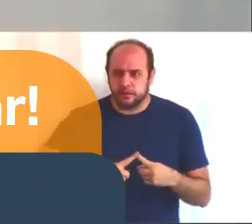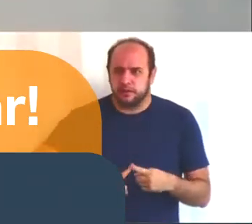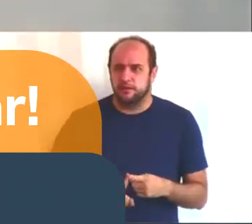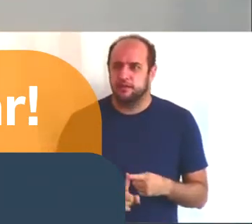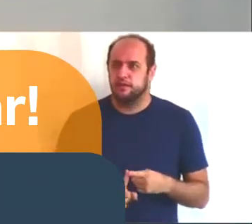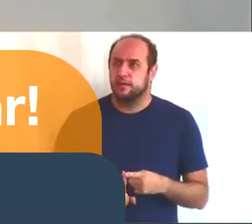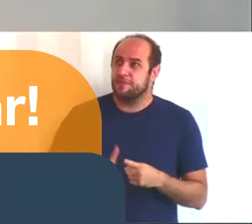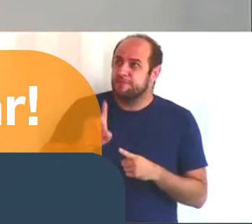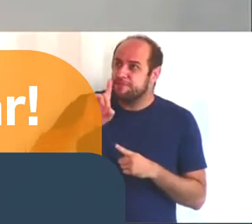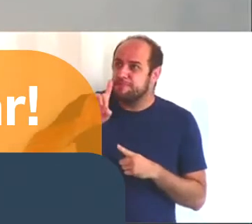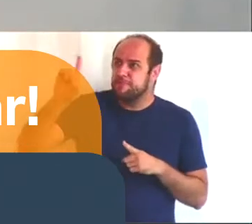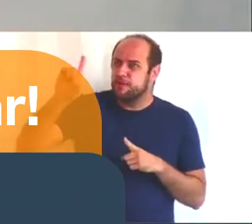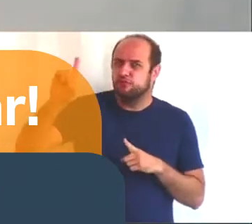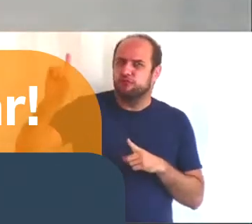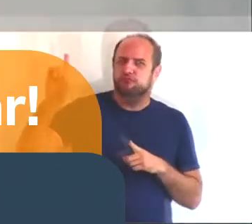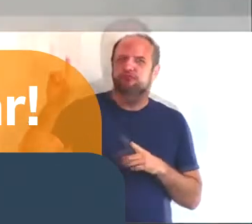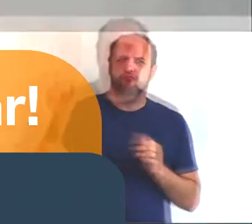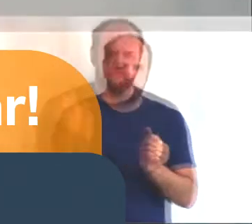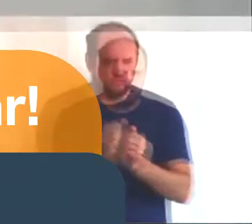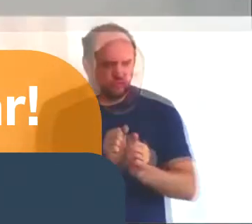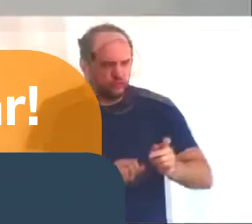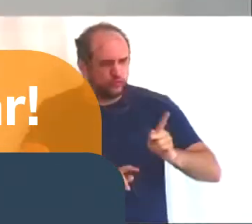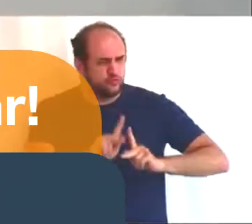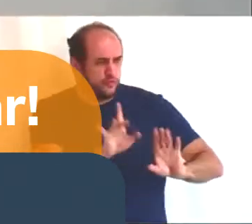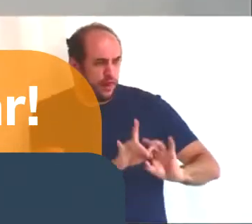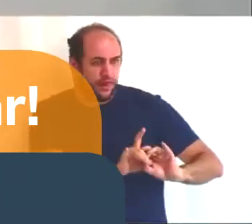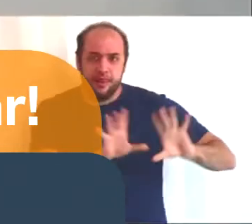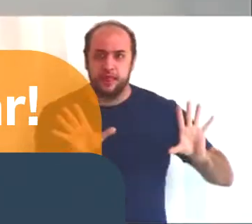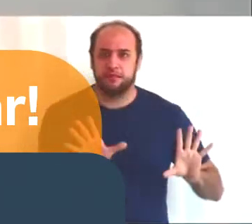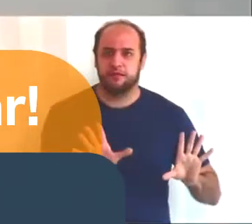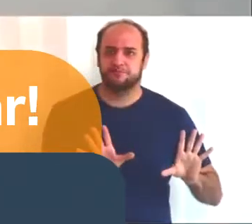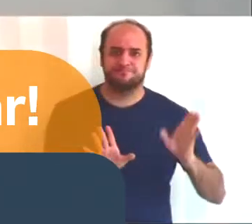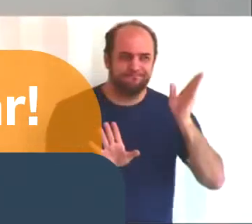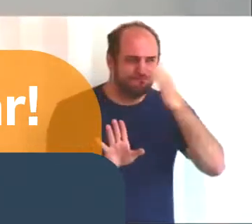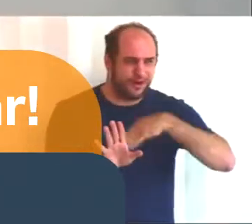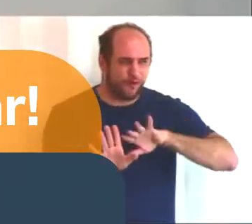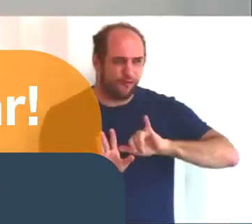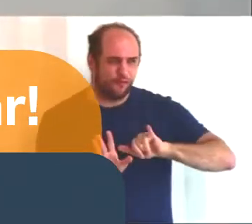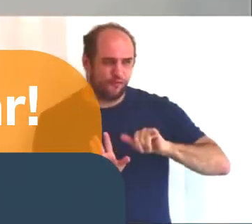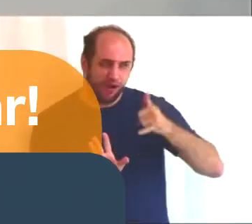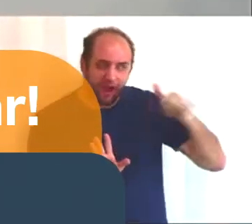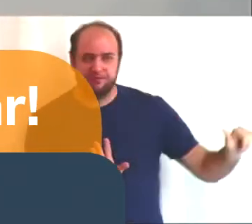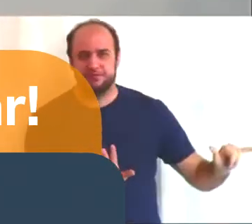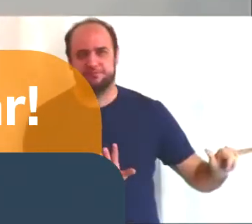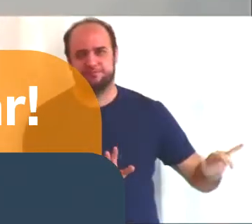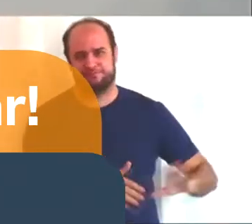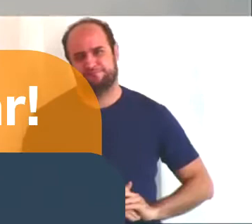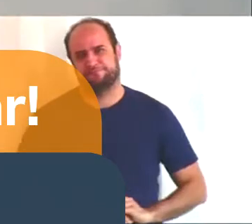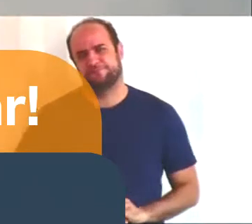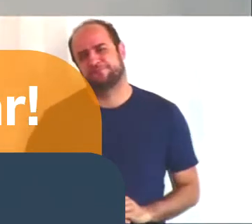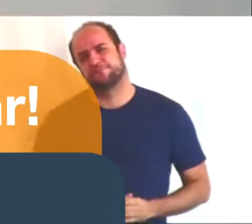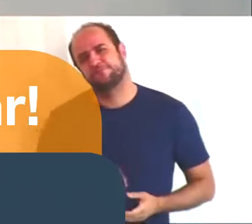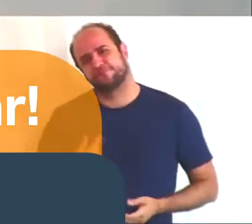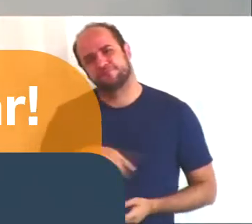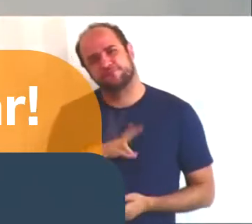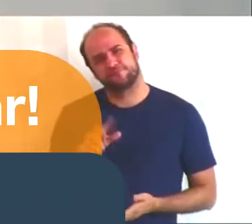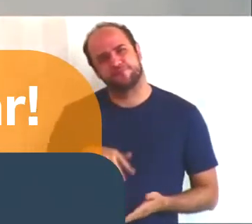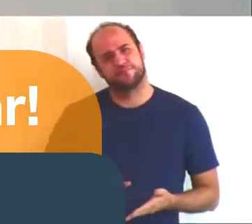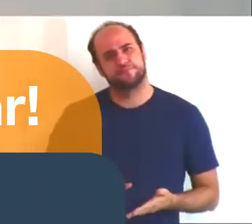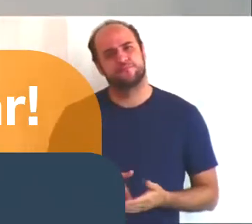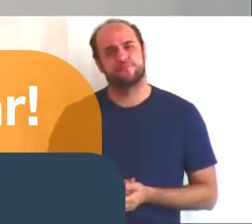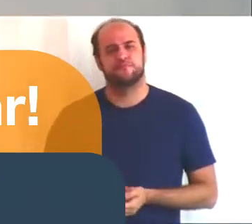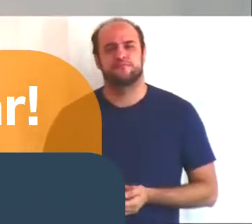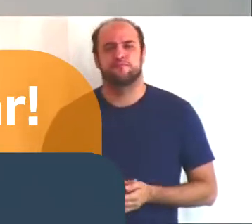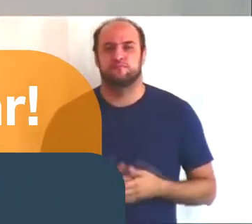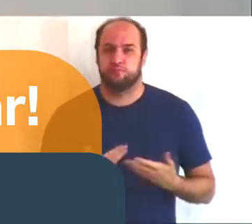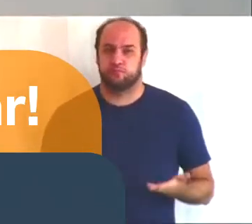teu Deus, porque Deus está contigo para te livrar, à luz deste texto. Eu vou ler o texto